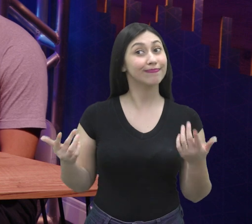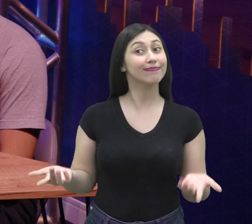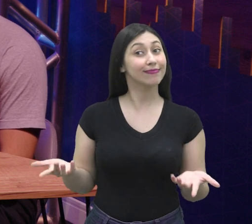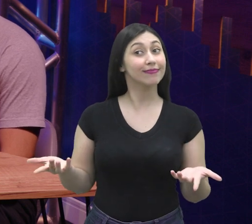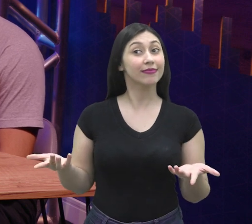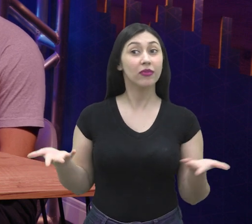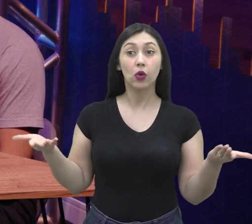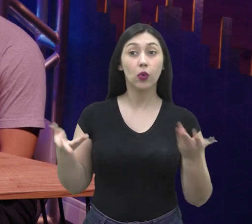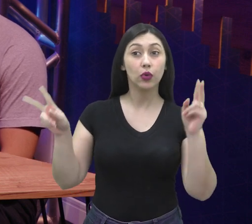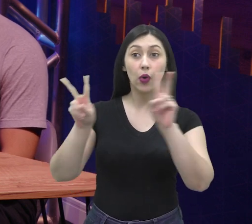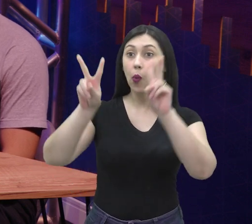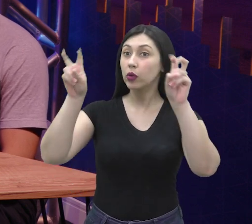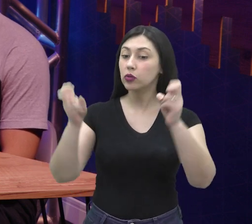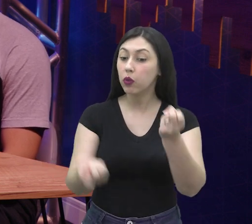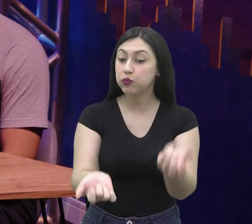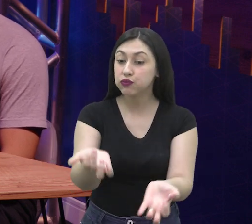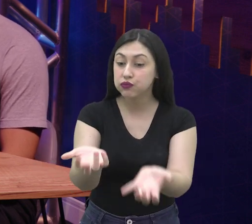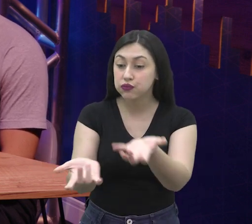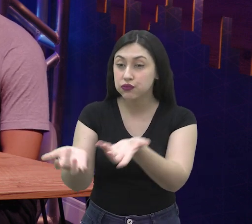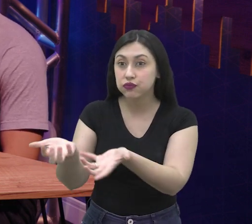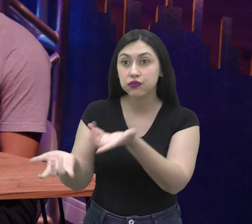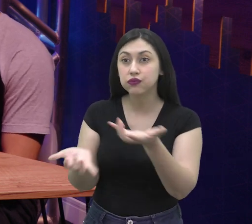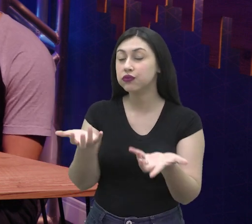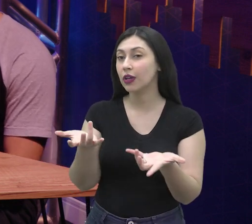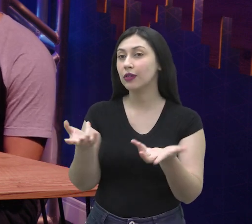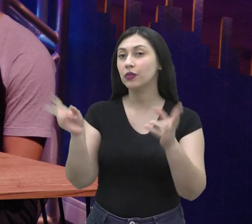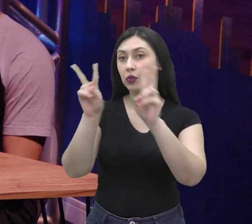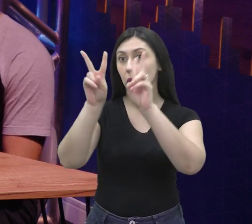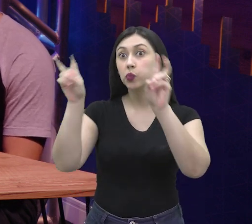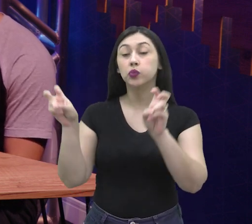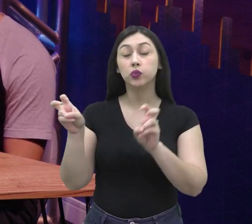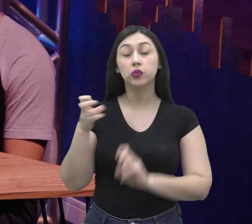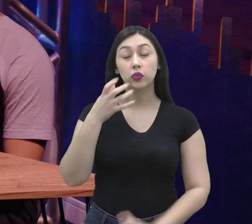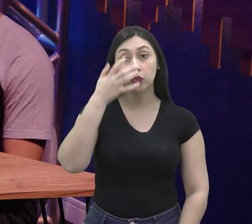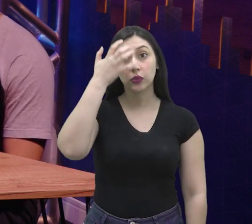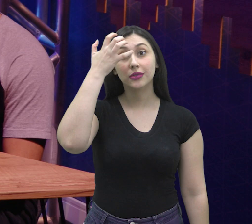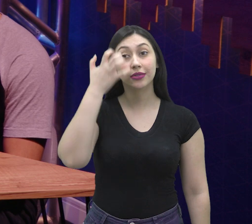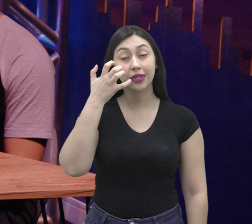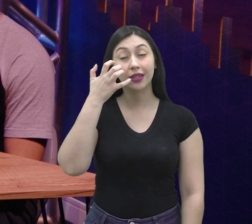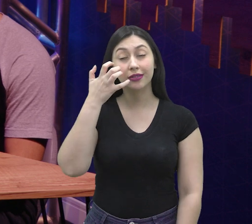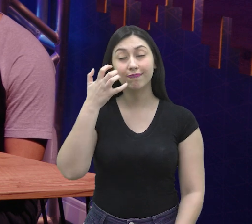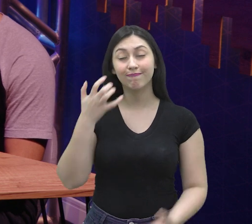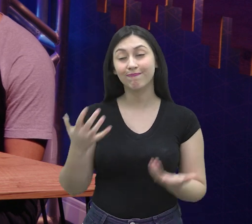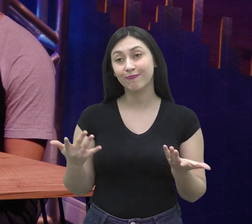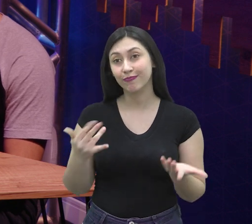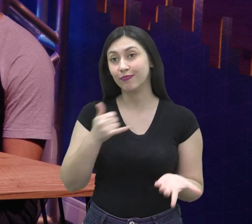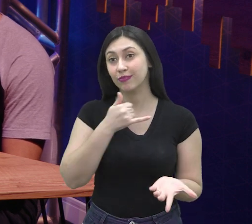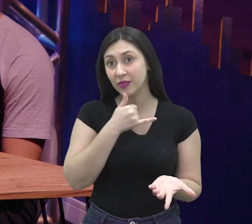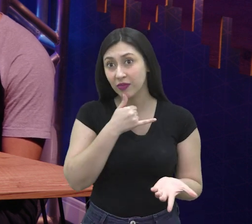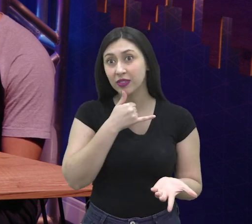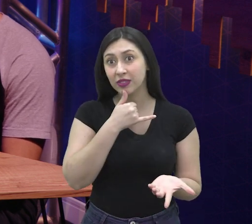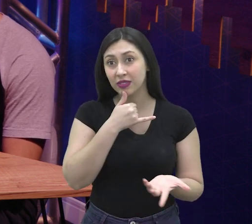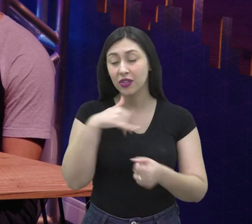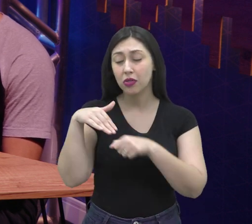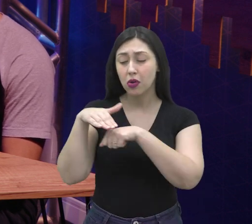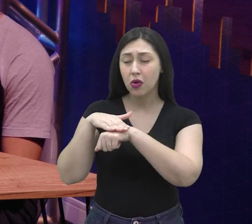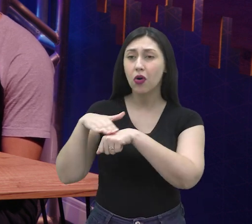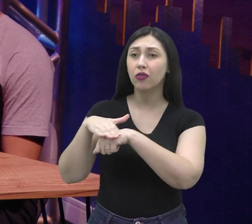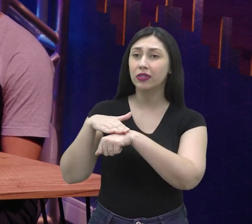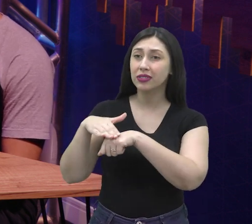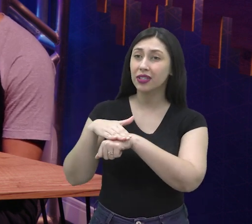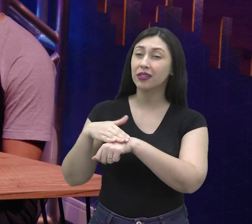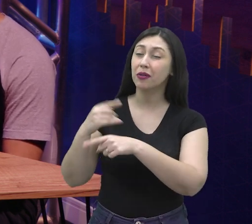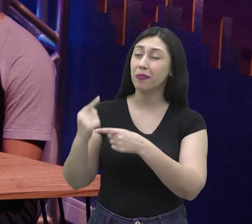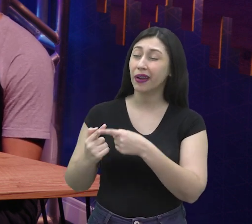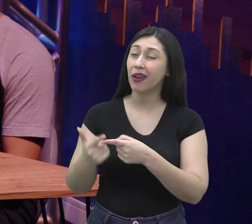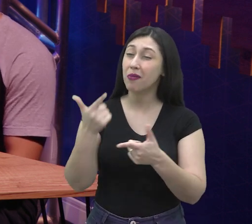É isso aí, galera. Vamos falar de queimadas, né? Um tema muito sério e que, infelizmente, a gente tá conversando. É